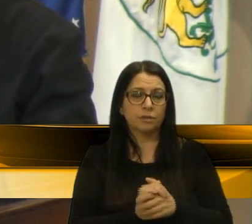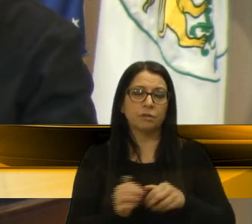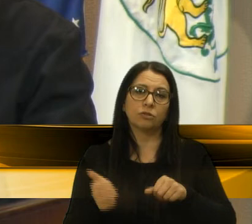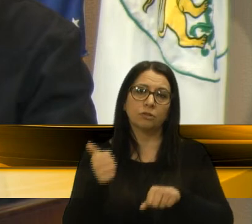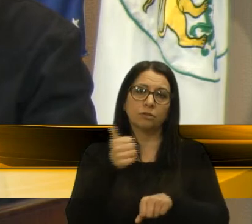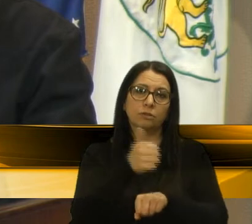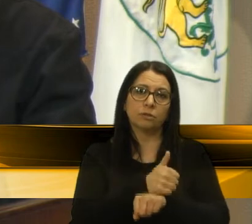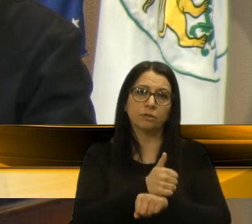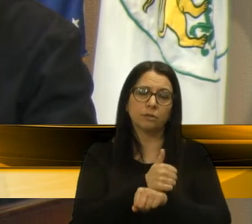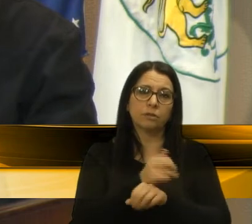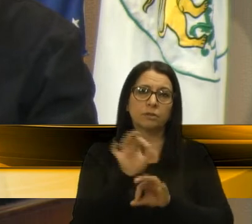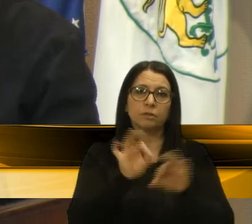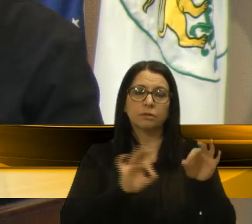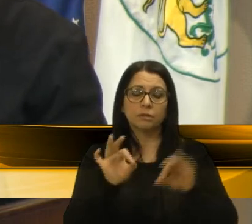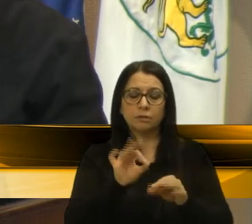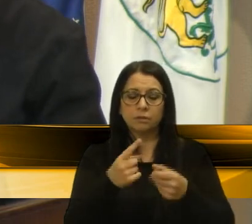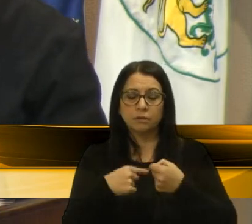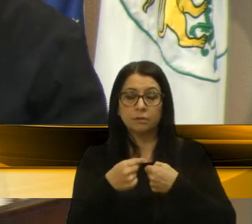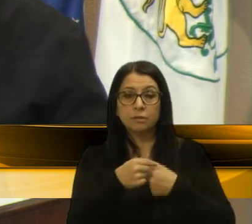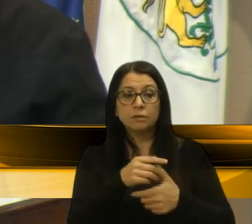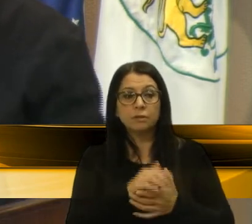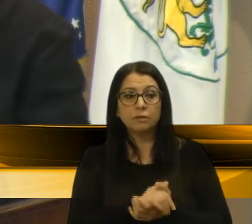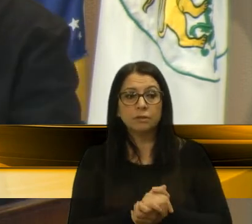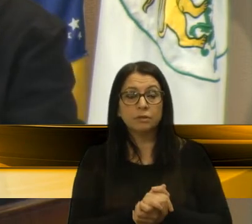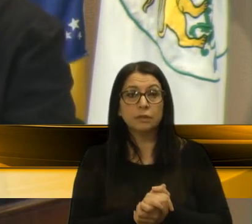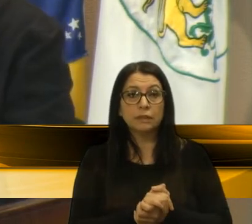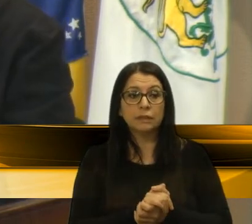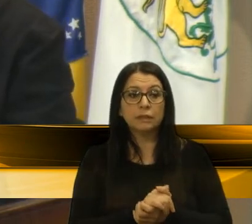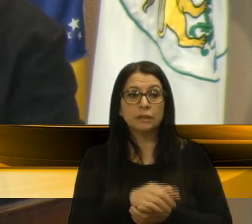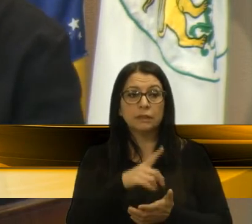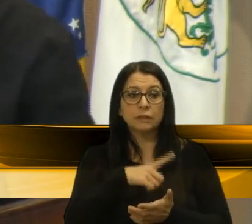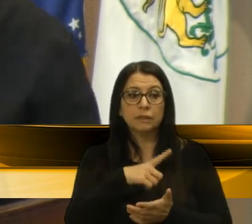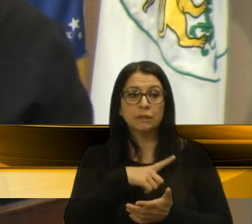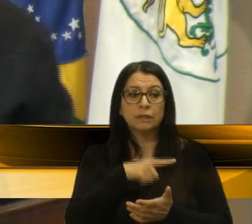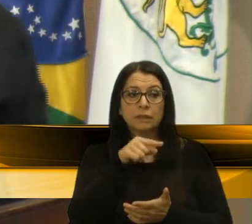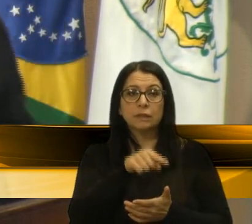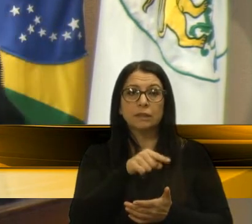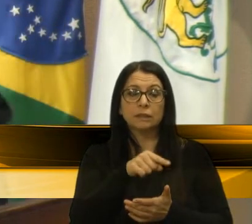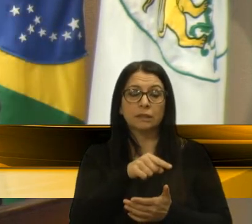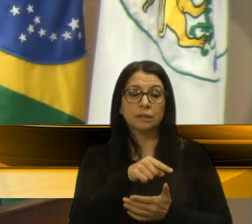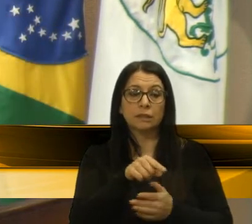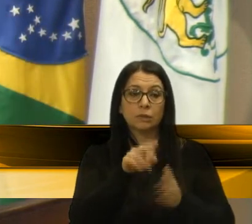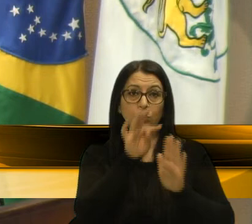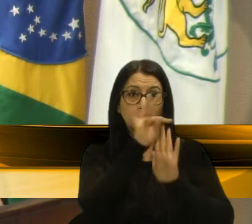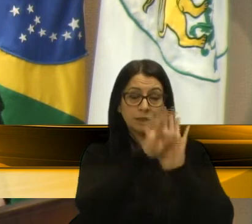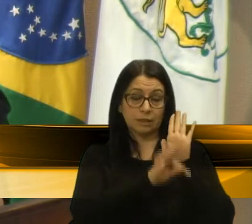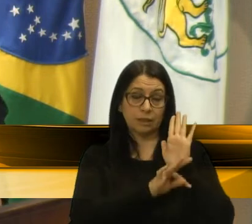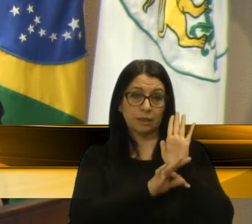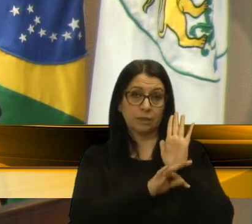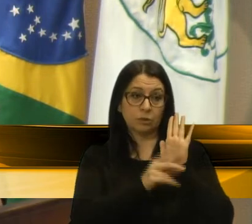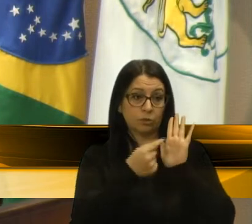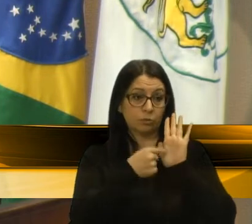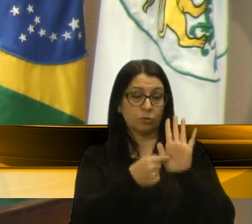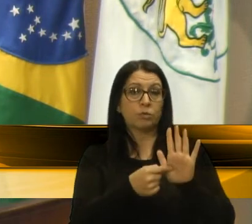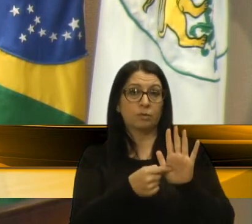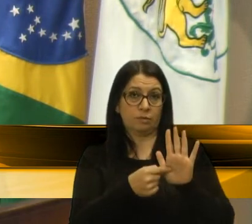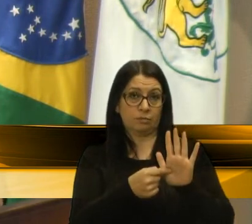substitutivo do novo plano diretor. E as senhoras têm aí o texto que nós